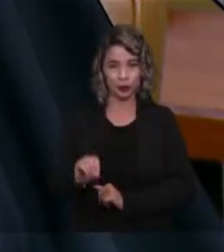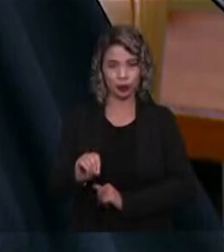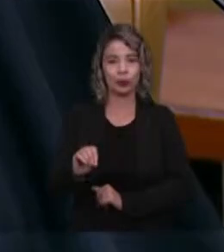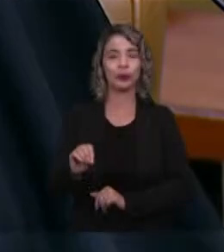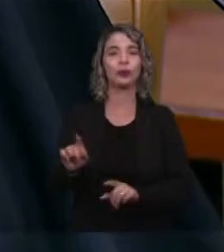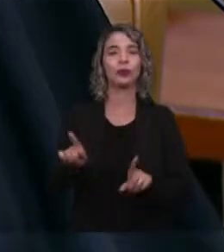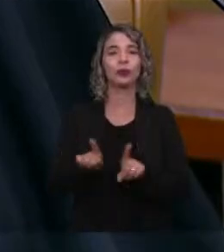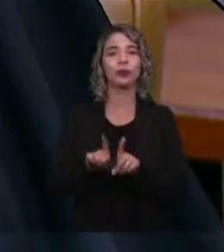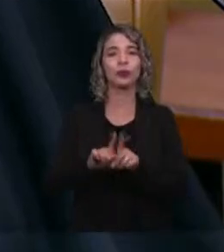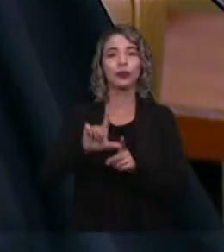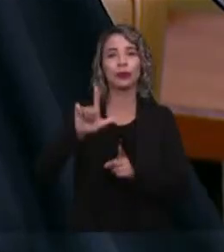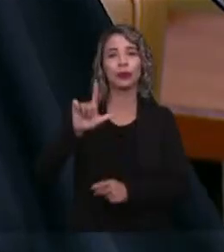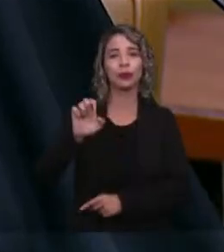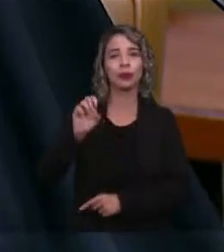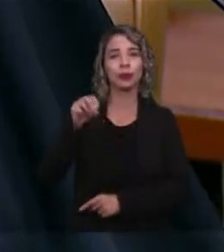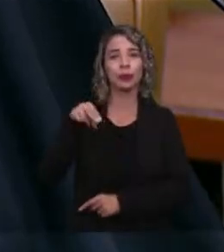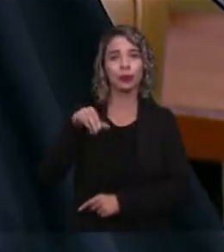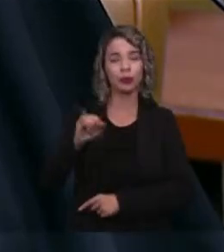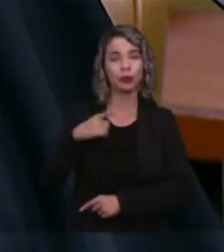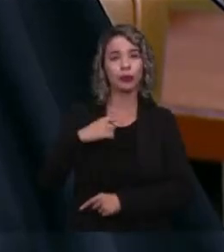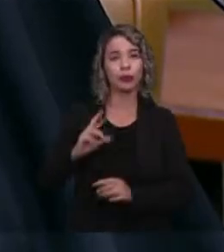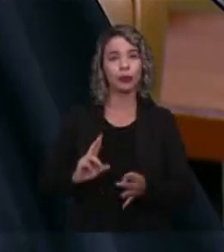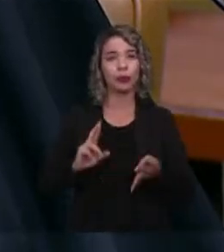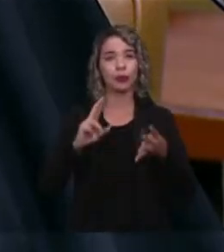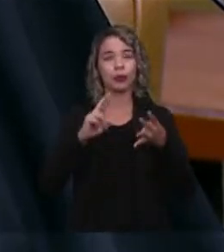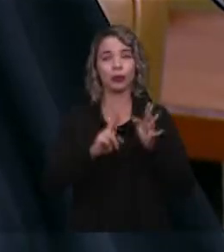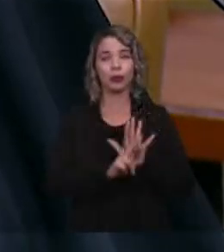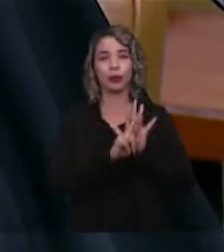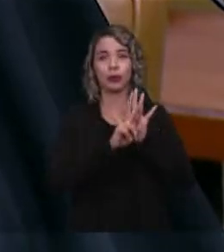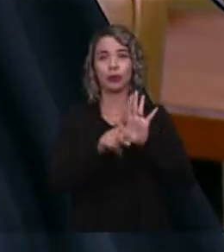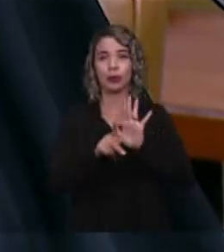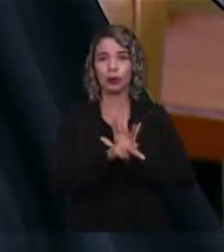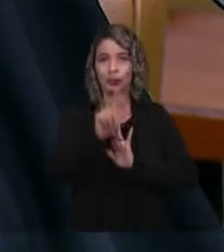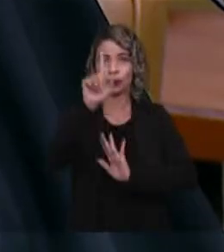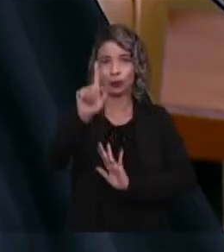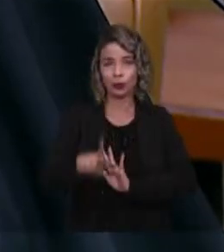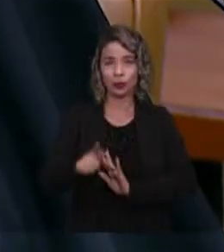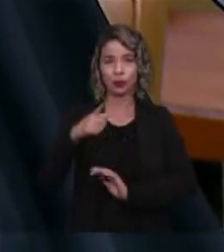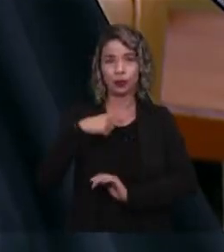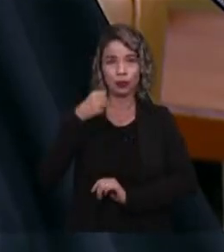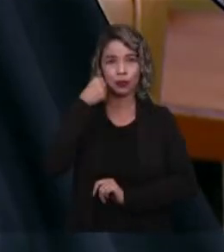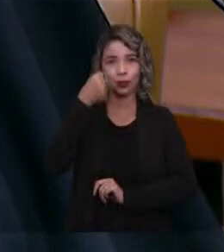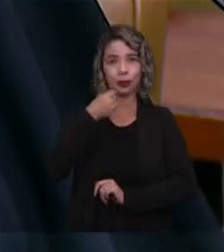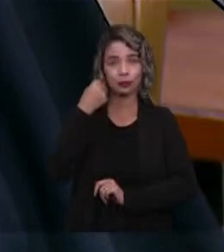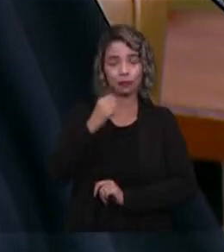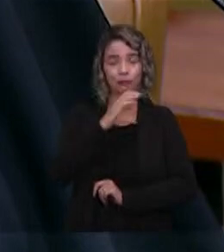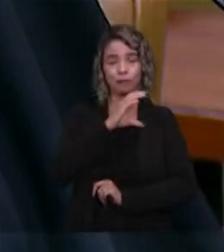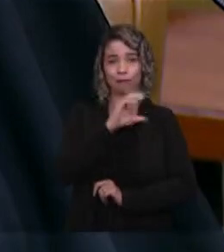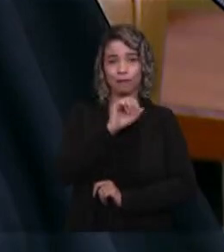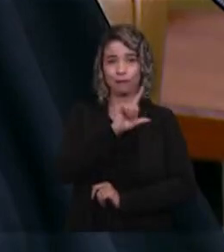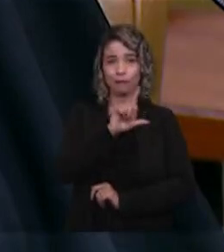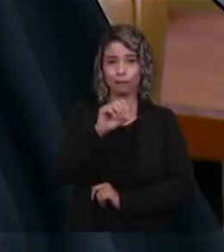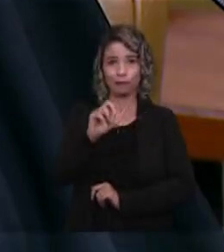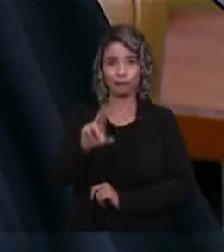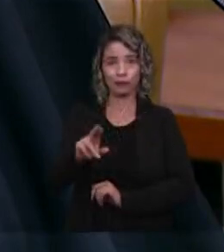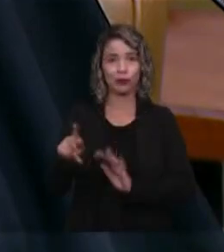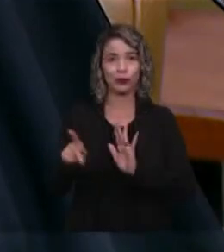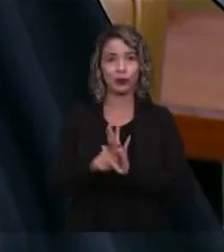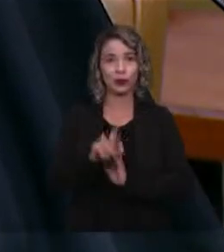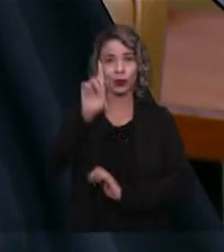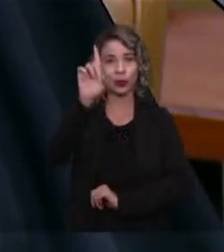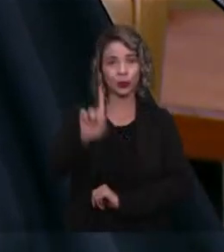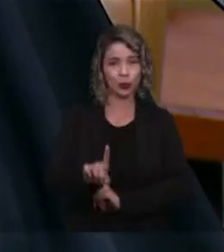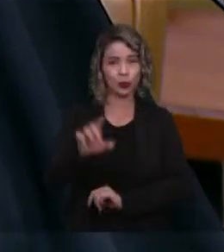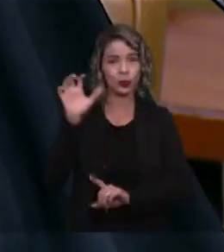Bergamache de Leone Ramos, na representação da ingerência exercida pelo então senador da República, Fernando Afonso Collor de Mello, sobre a